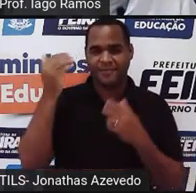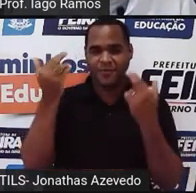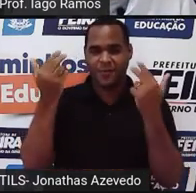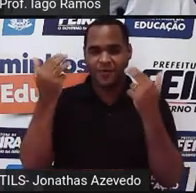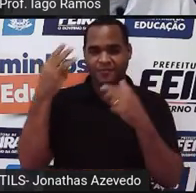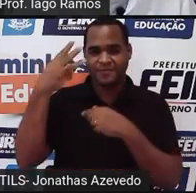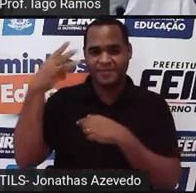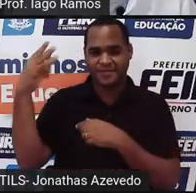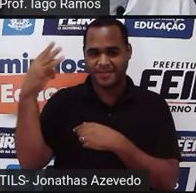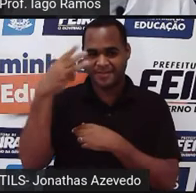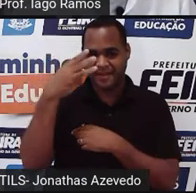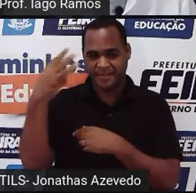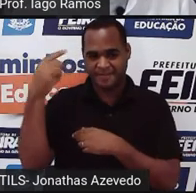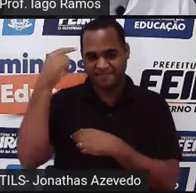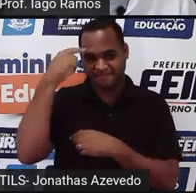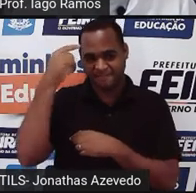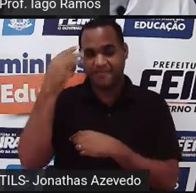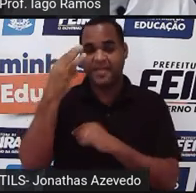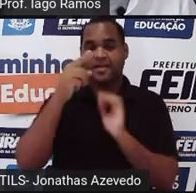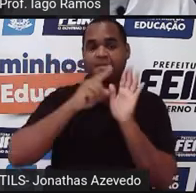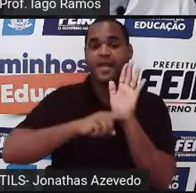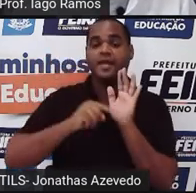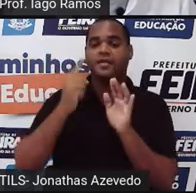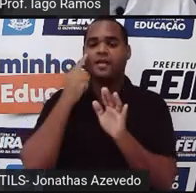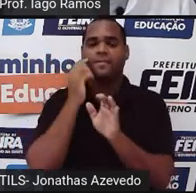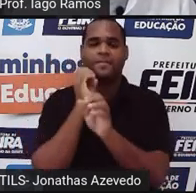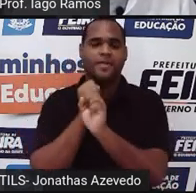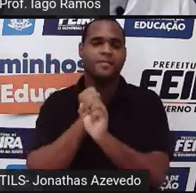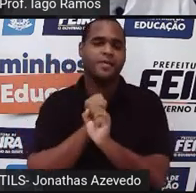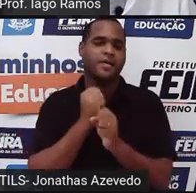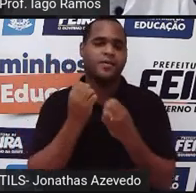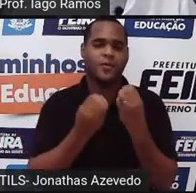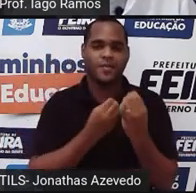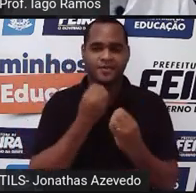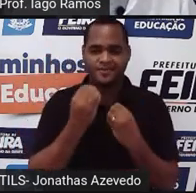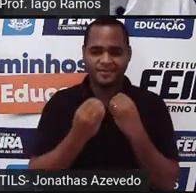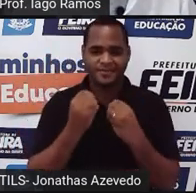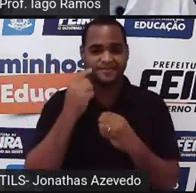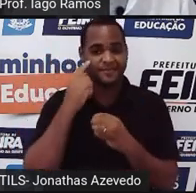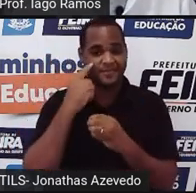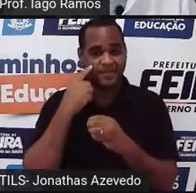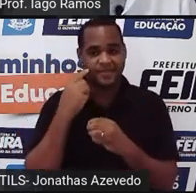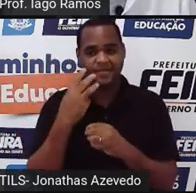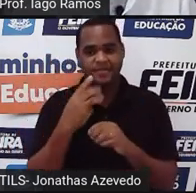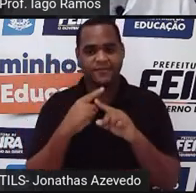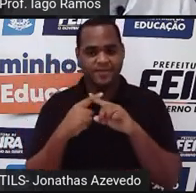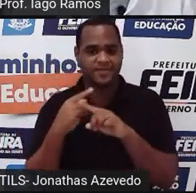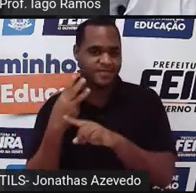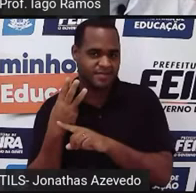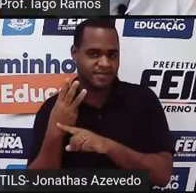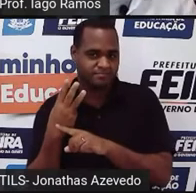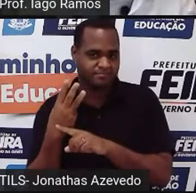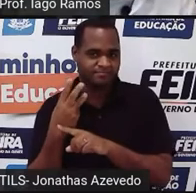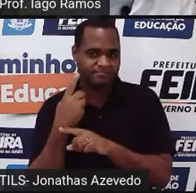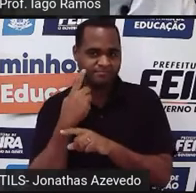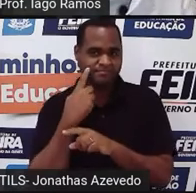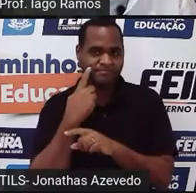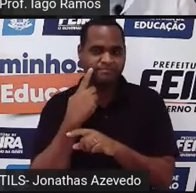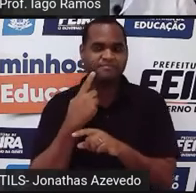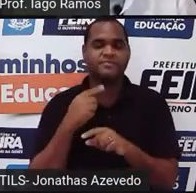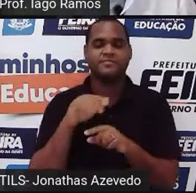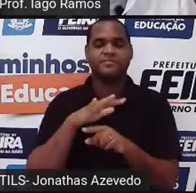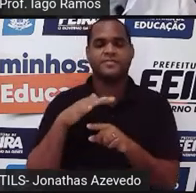mesmos é o três negativo então para gente calcular a gente faz assim ó multiplica aquelas bases Avon os números que estão